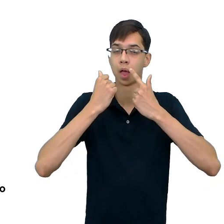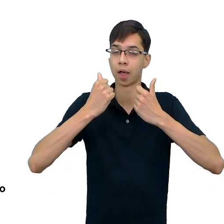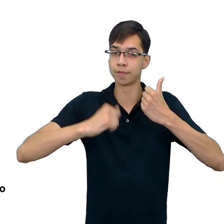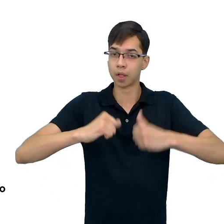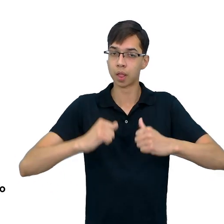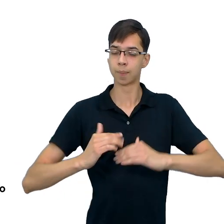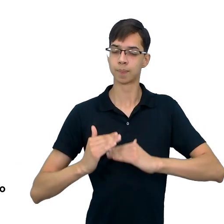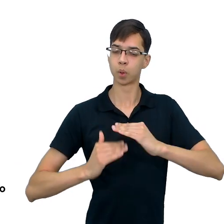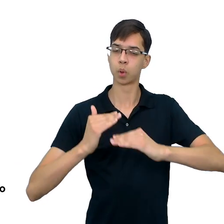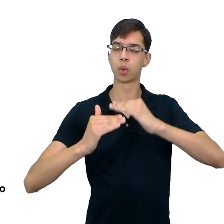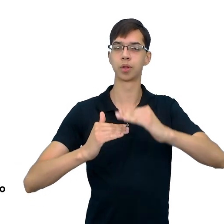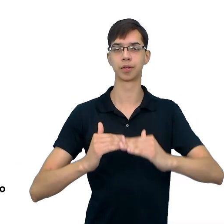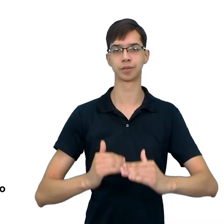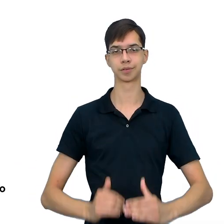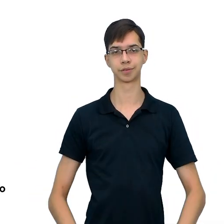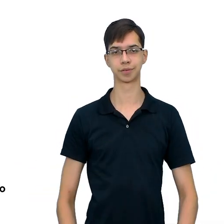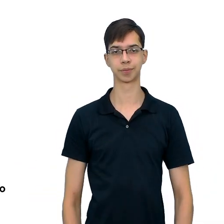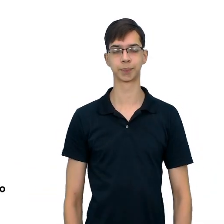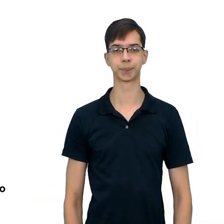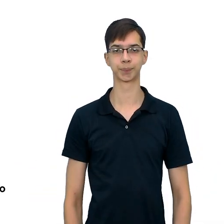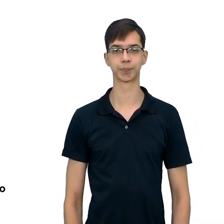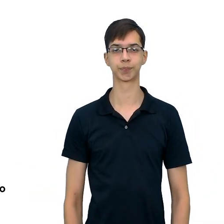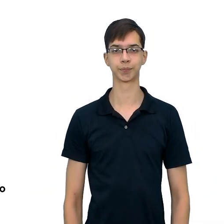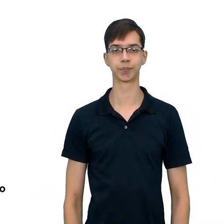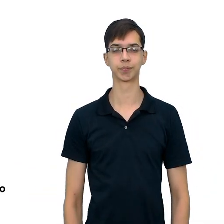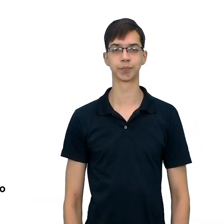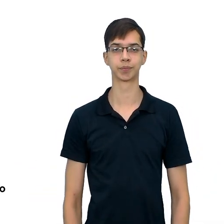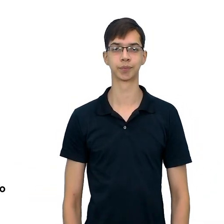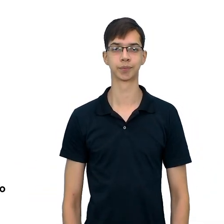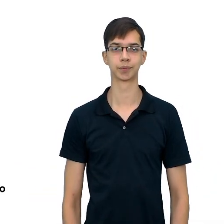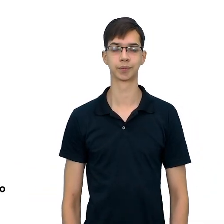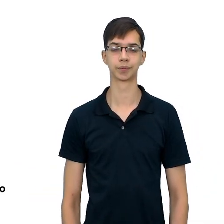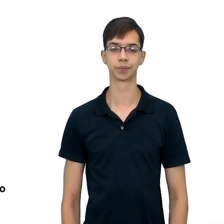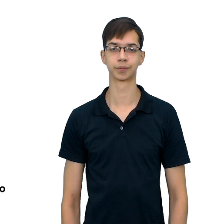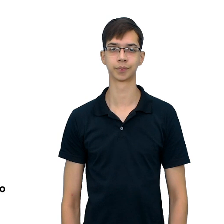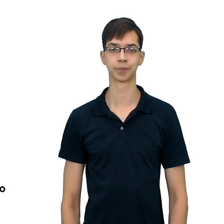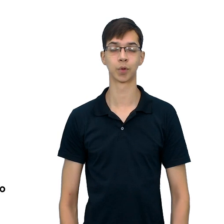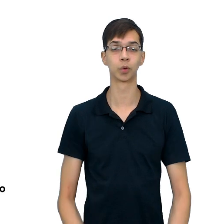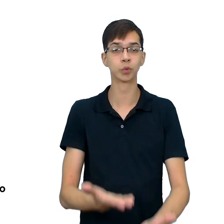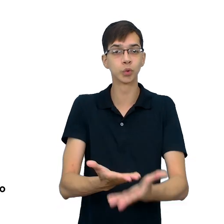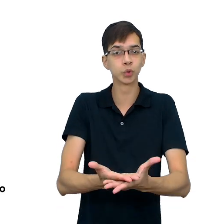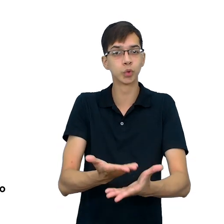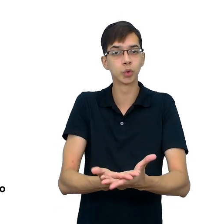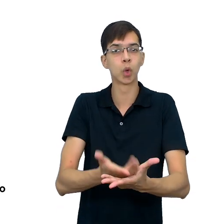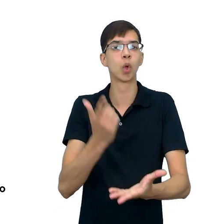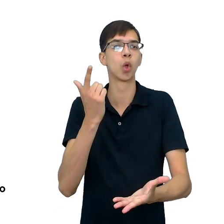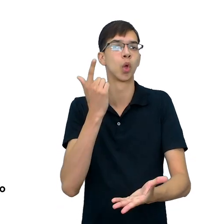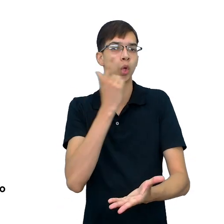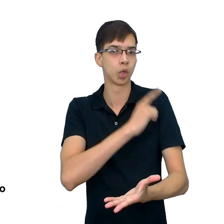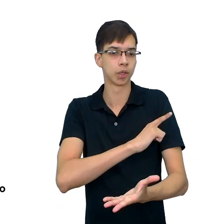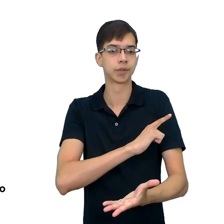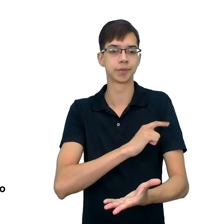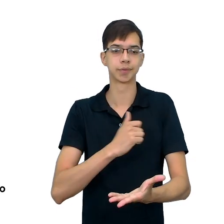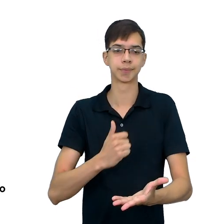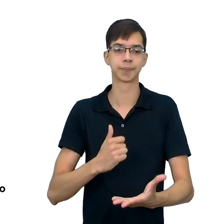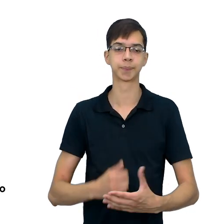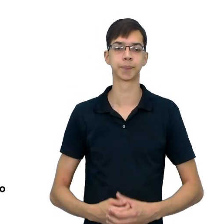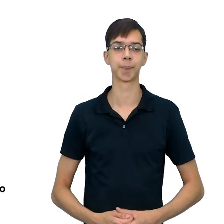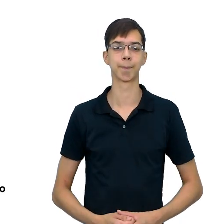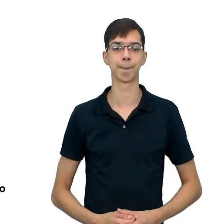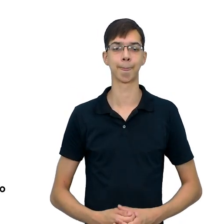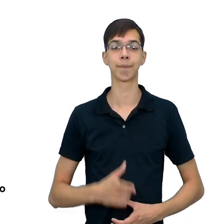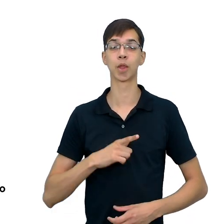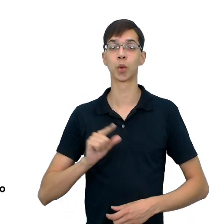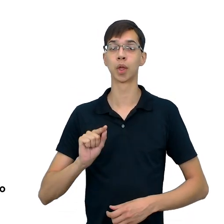a retomada das habilidades necessárias para a concretização dos estudos, perdão. É aquele movimento, né, num